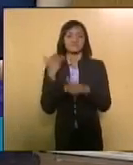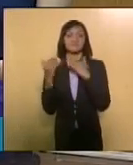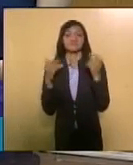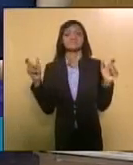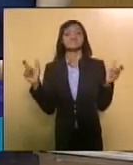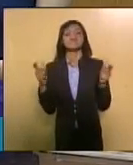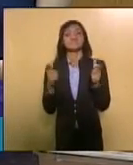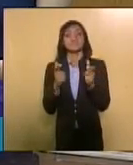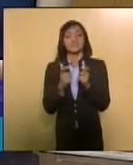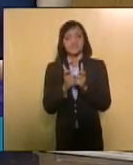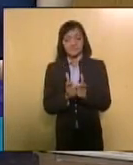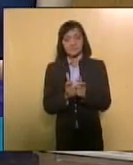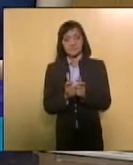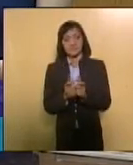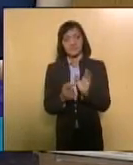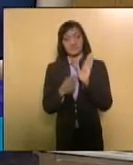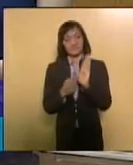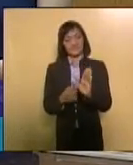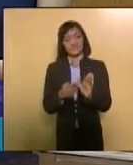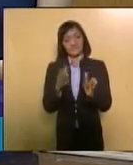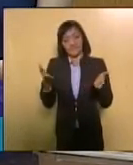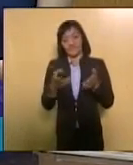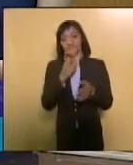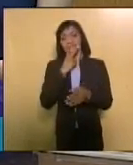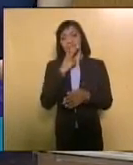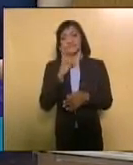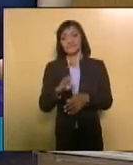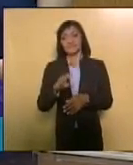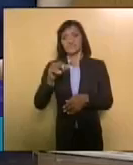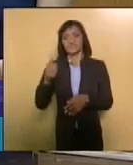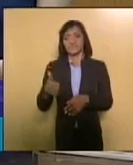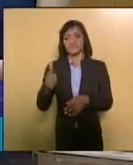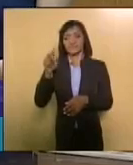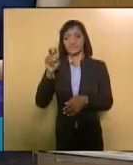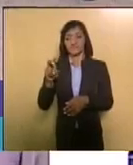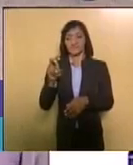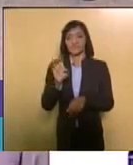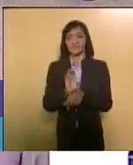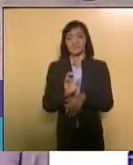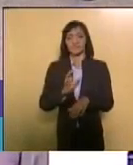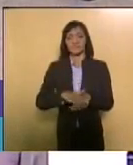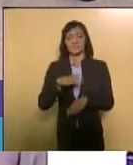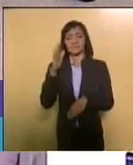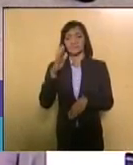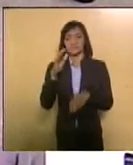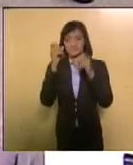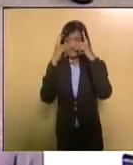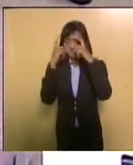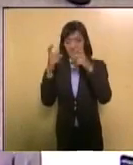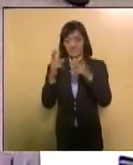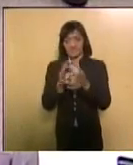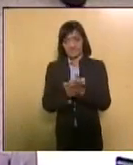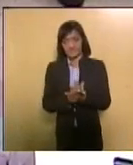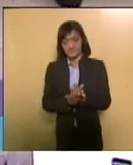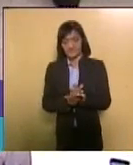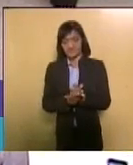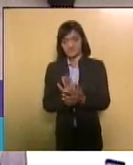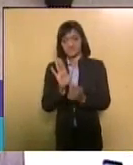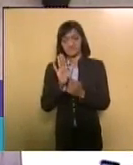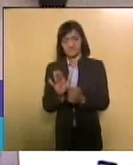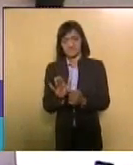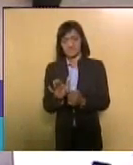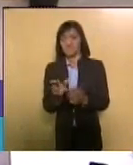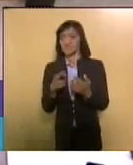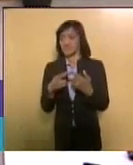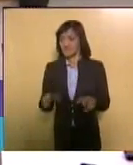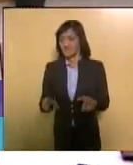Espírito Santo fazendo com que o Espírito Santo hoje fosse o 15º estado mais violento então isso é para dizer o seguinte existem soluções